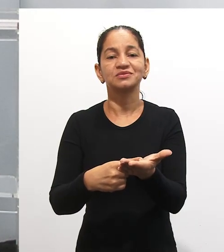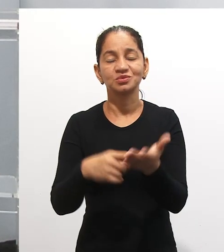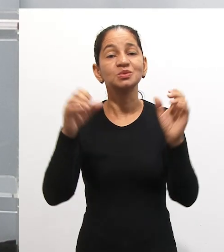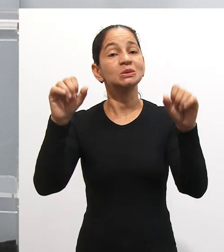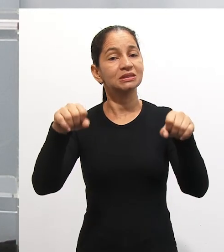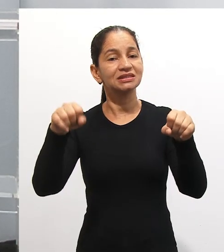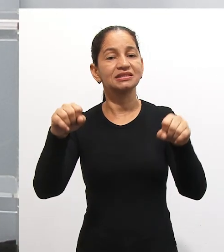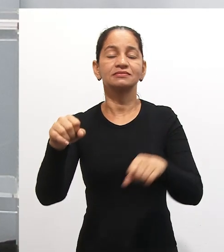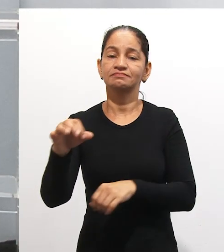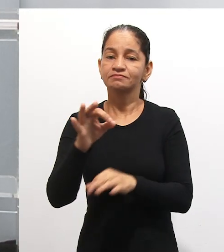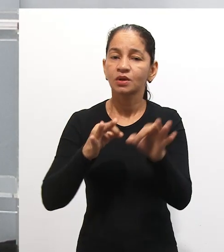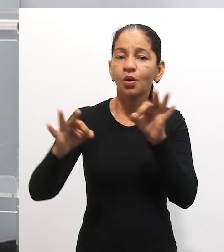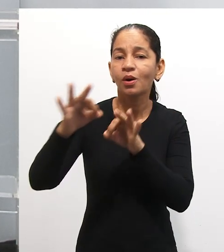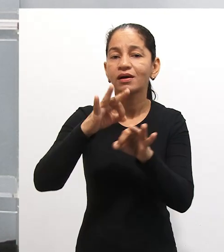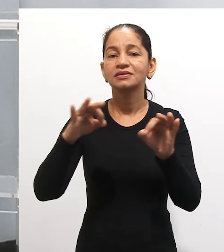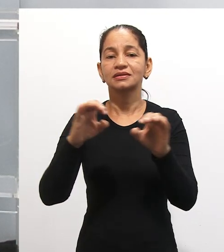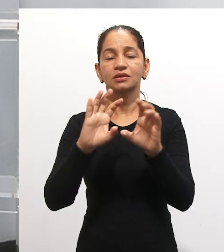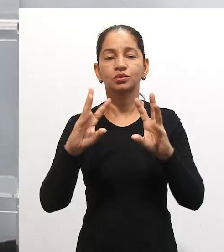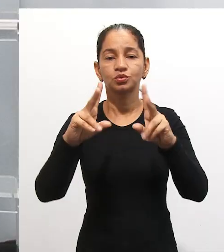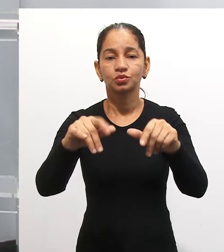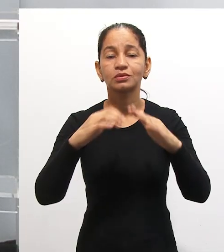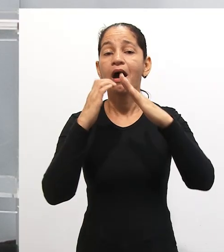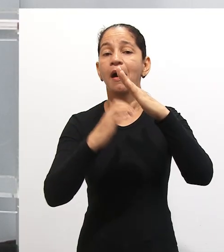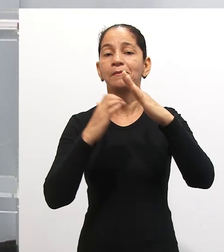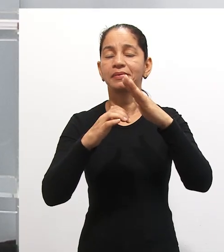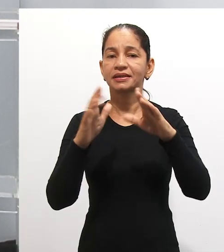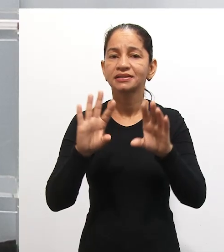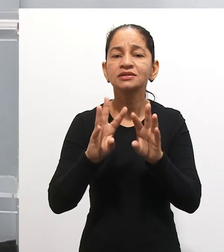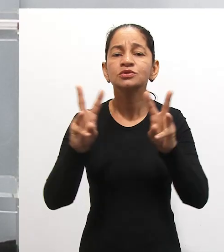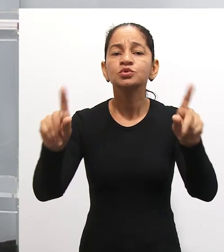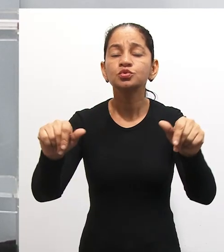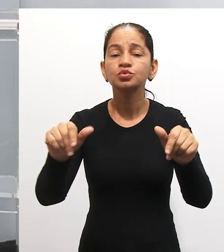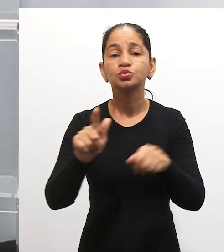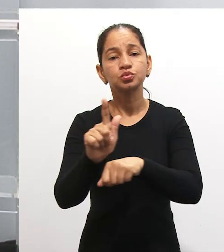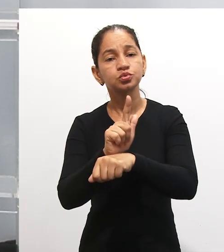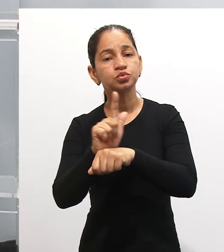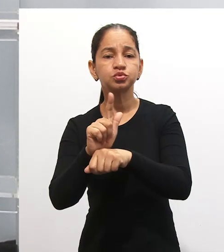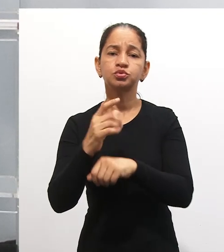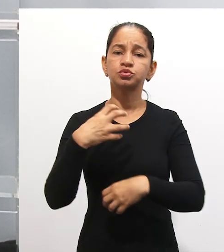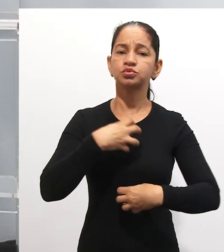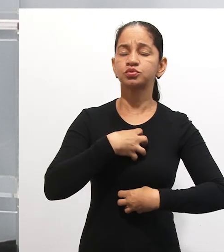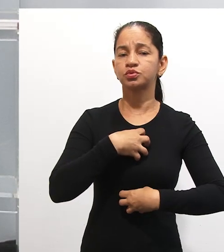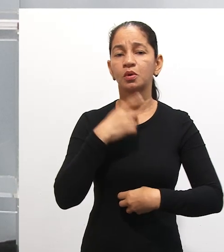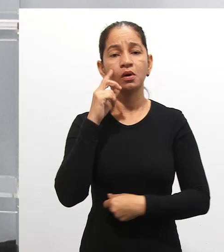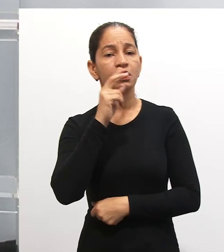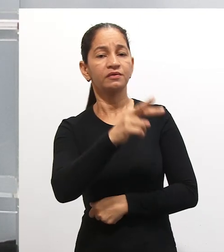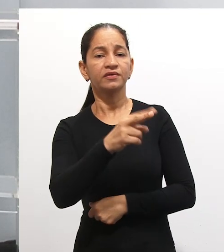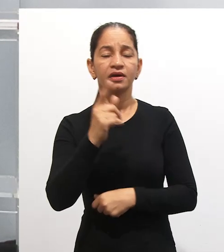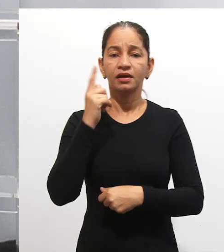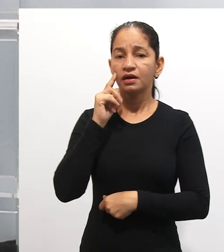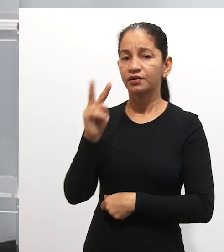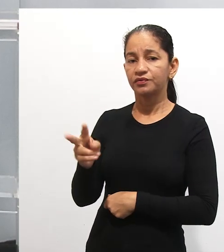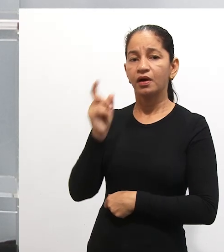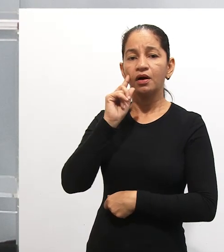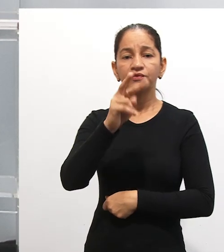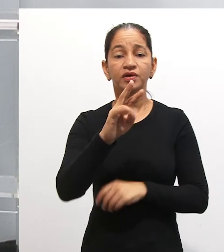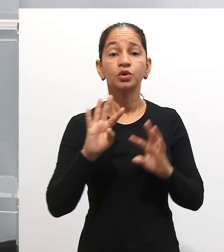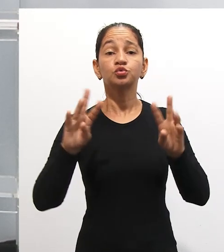daquela organização. Então, dessa forma, você consegue gerenciar do que você fazer tudo de uma forma